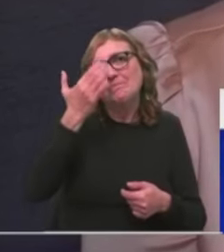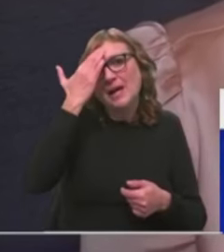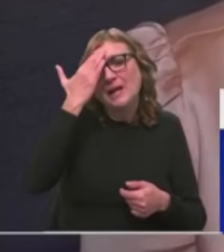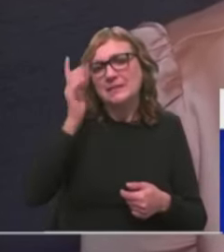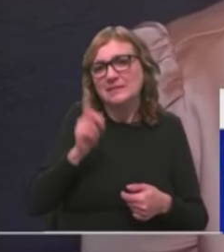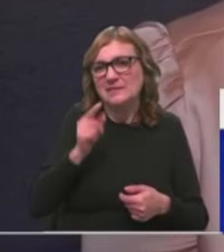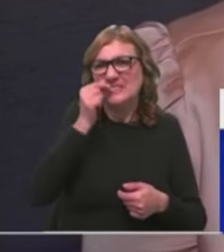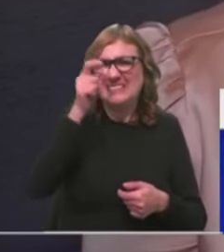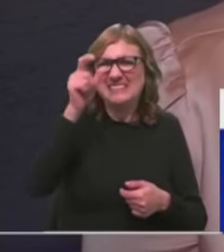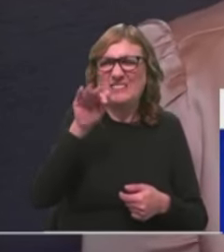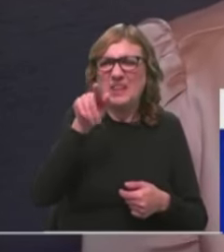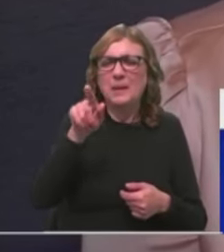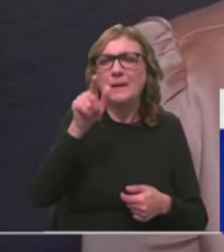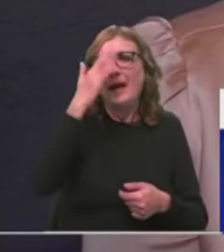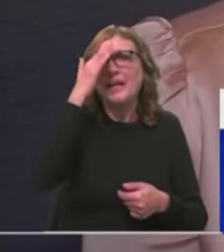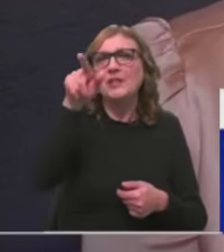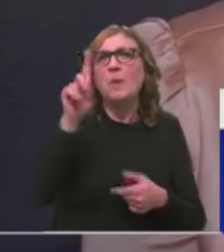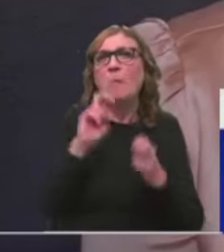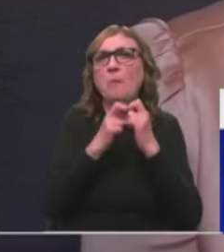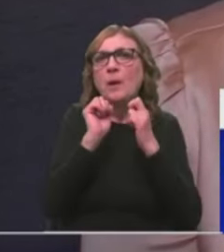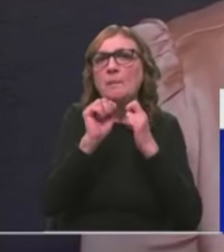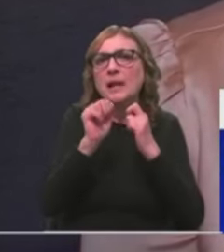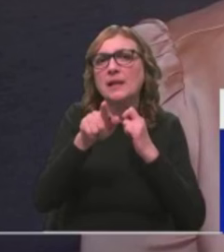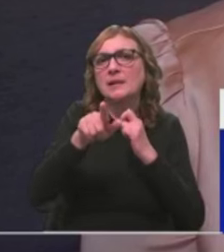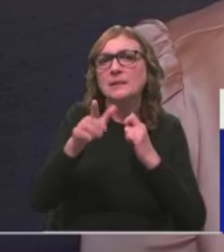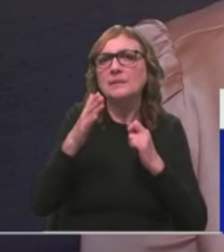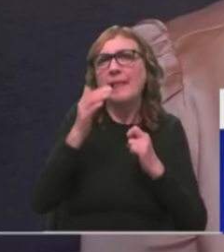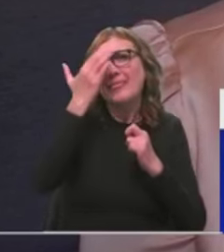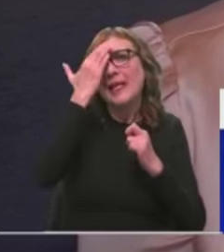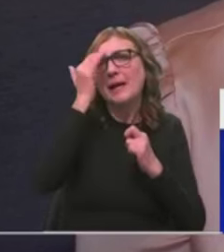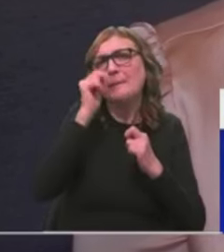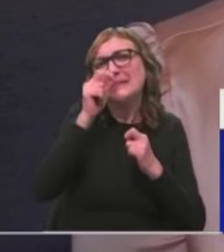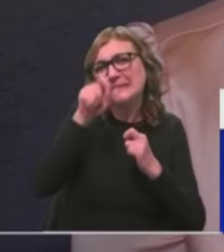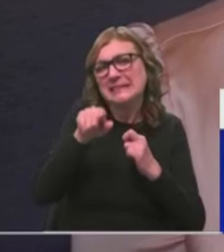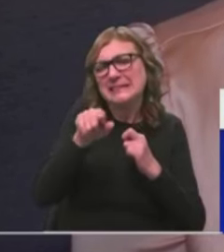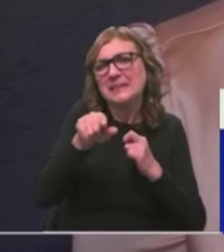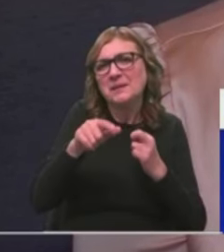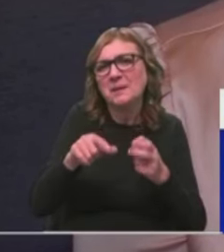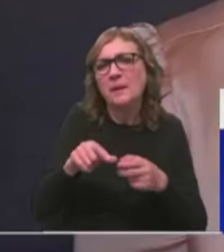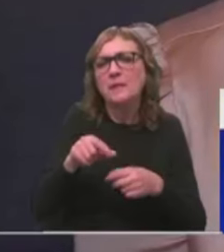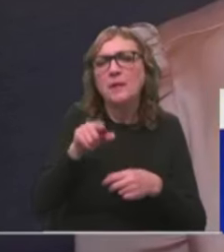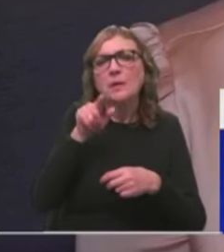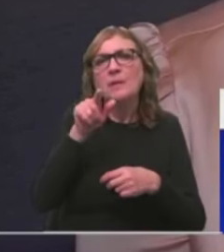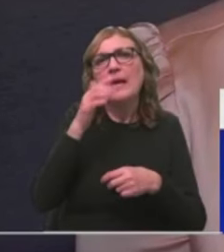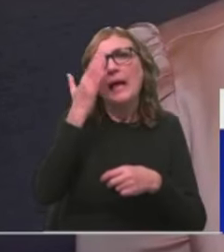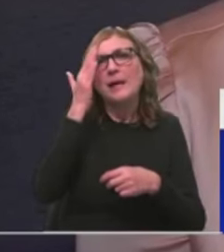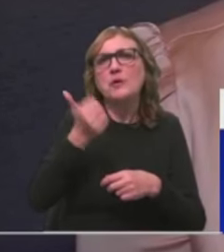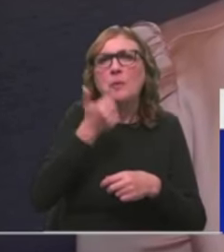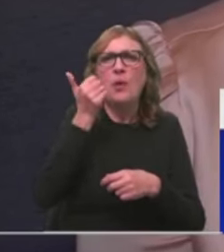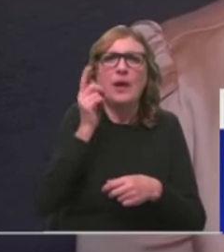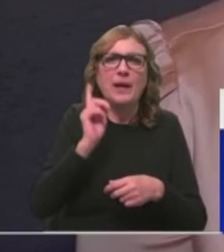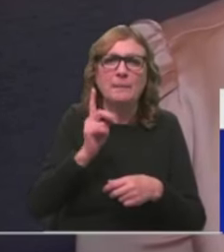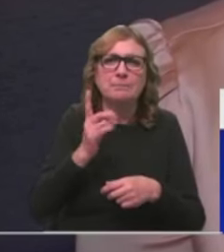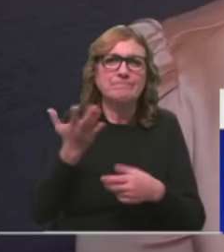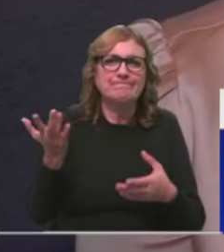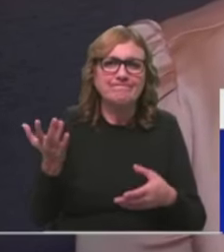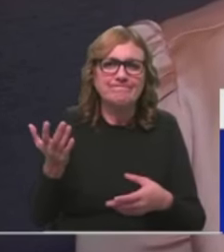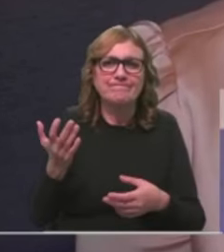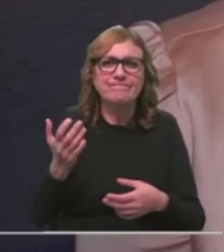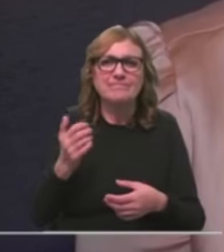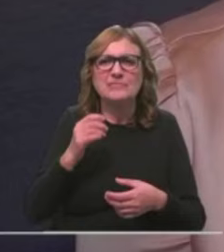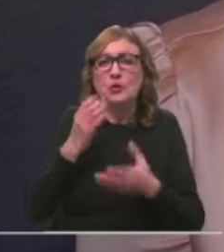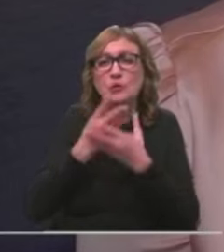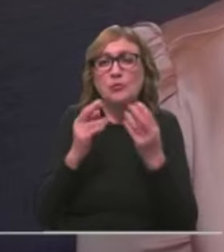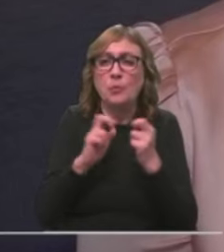para ele era um problema e para ele na cabeça dele O que ele achou melhor foi